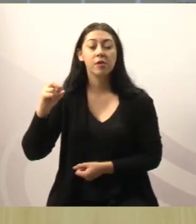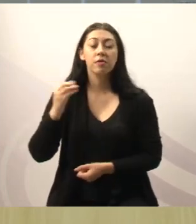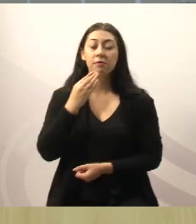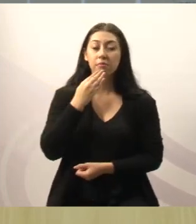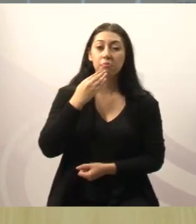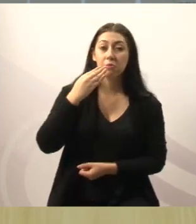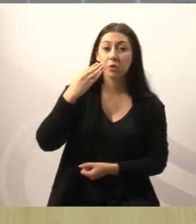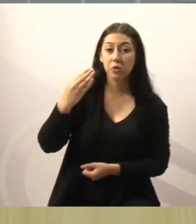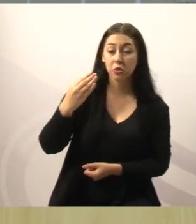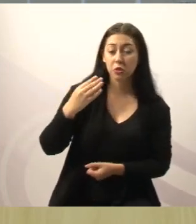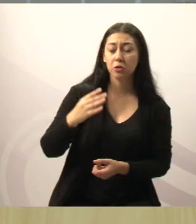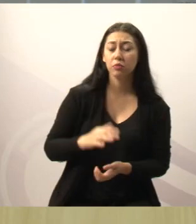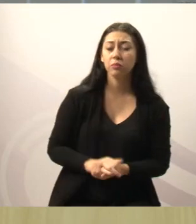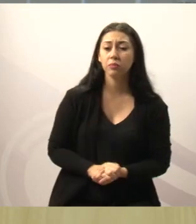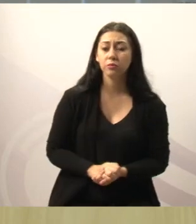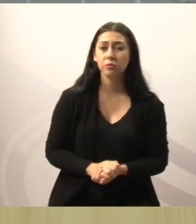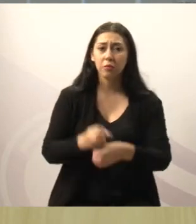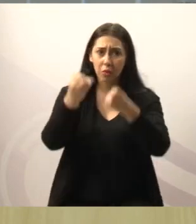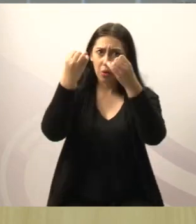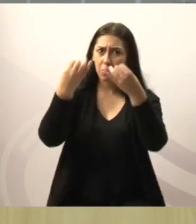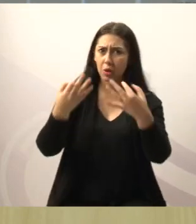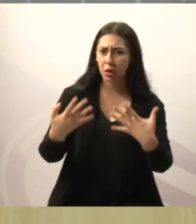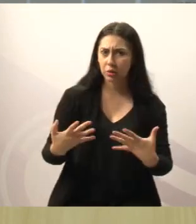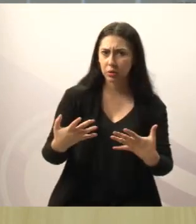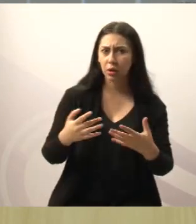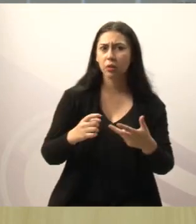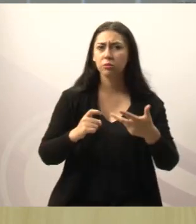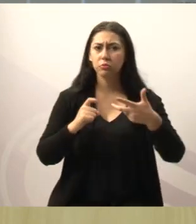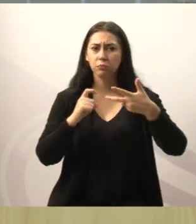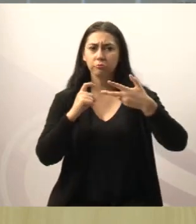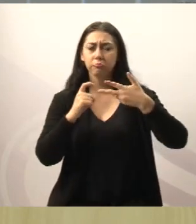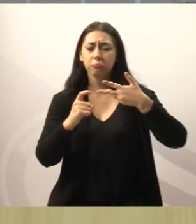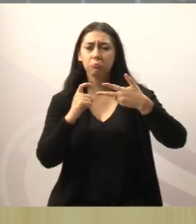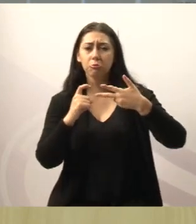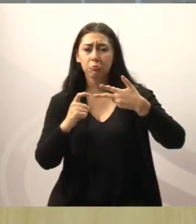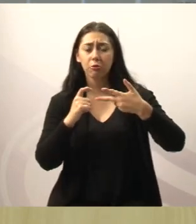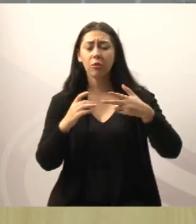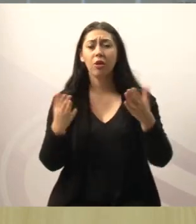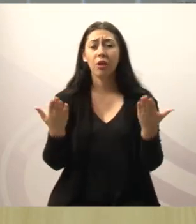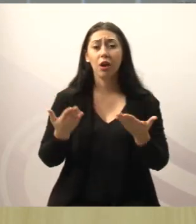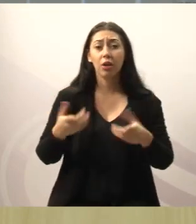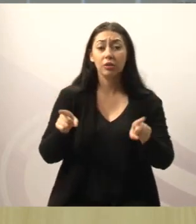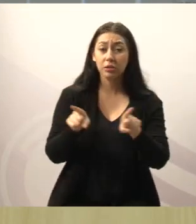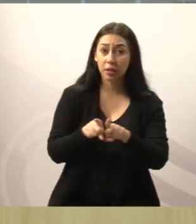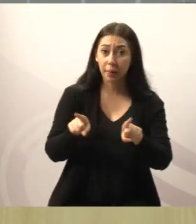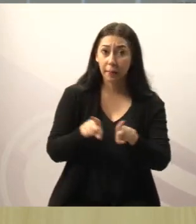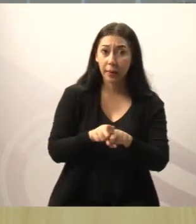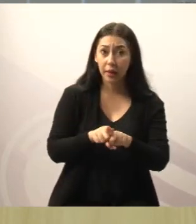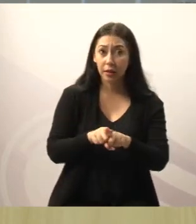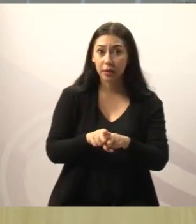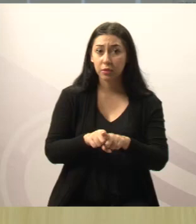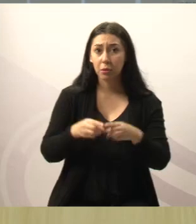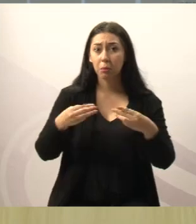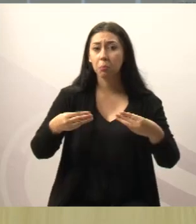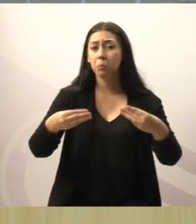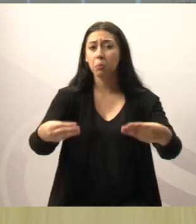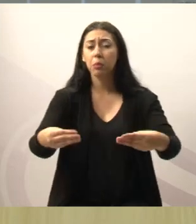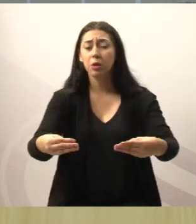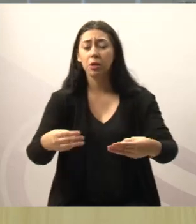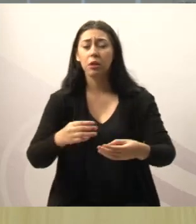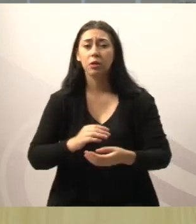solicitou o posicionamento do Poder Executivo e agora também do Ministério Público